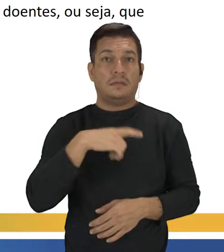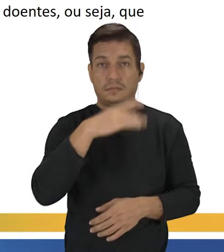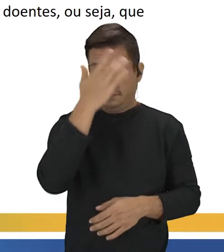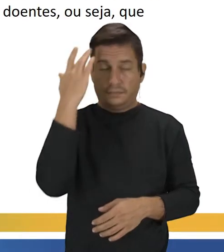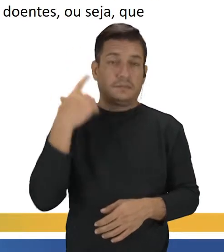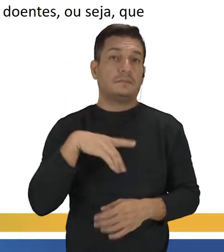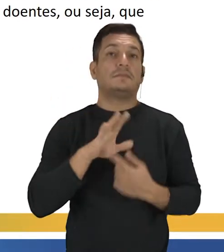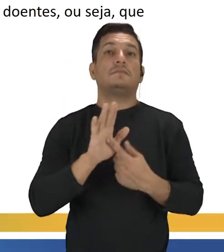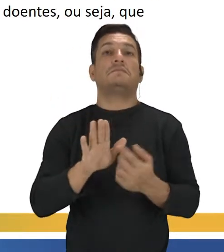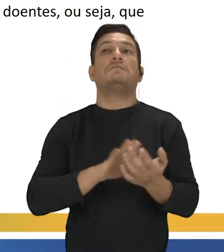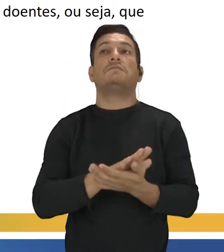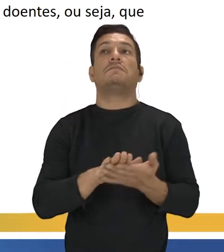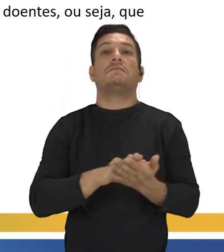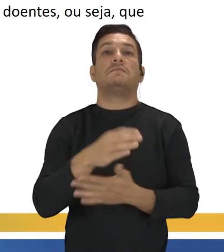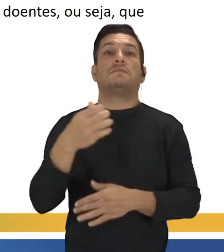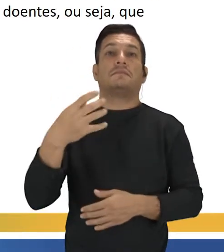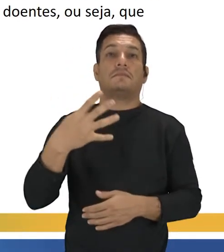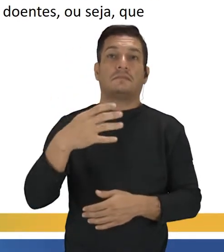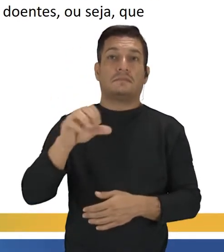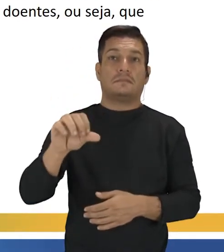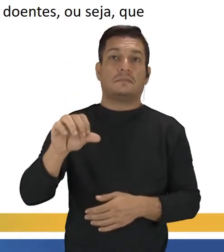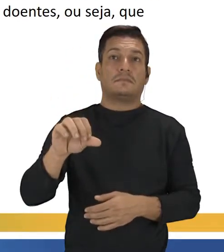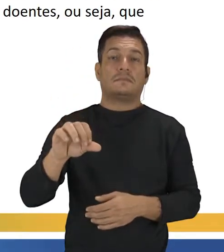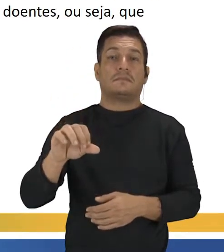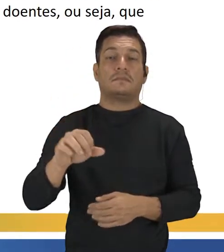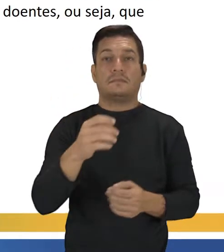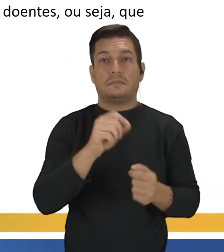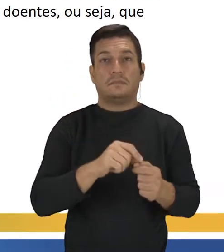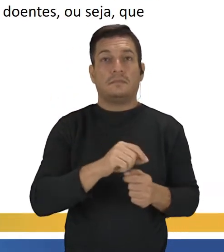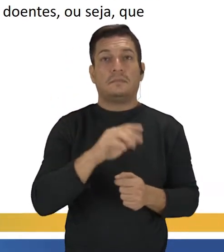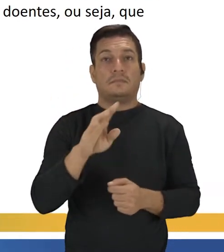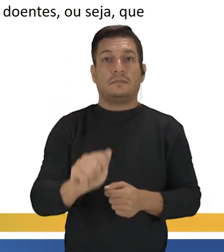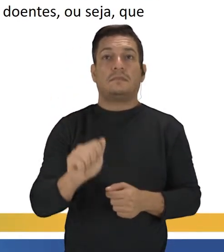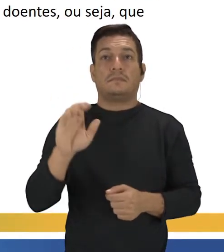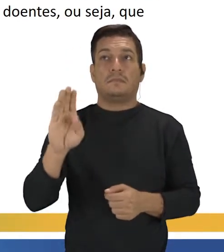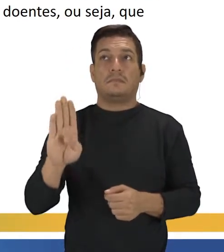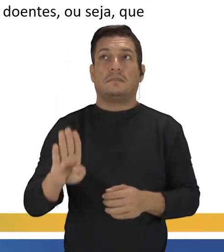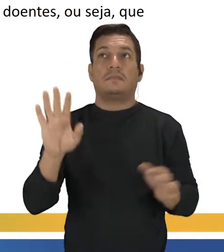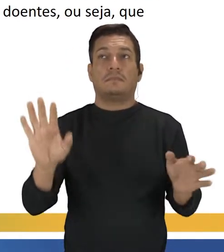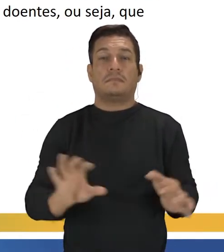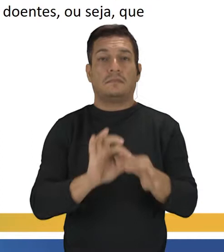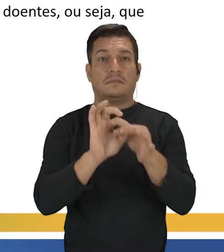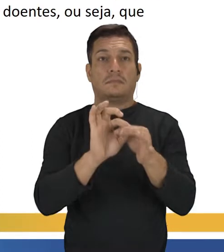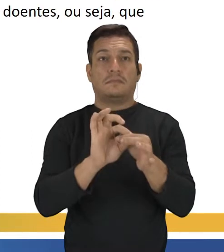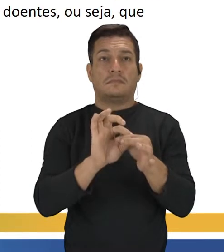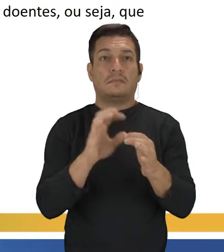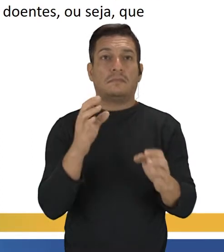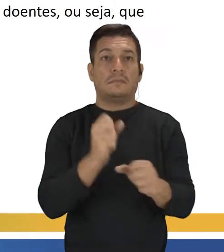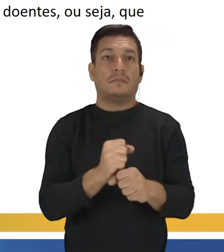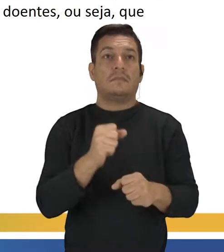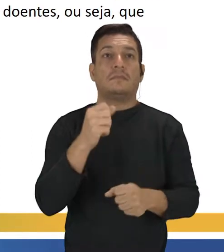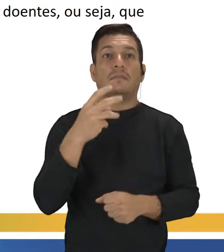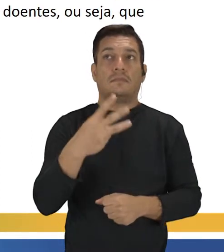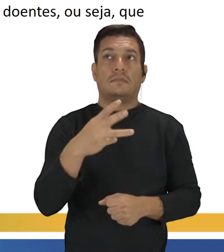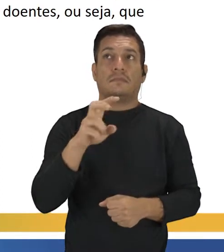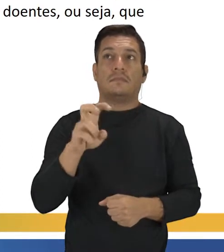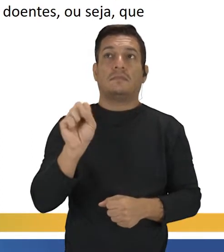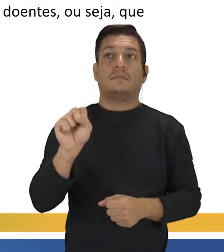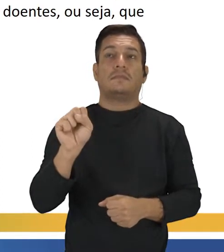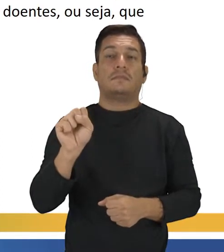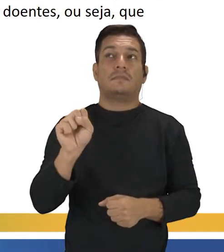que não apresentam sintomas, 49. Então, vamos fazer A ou B, que é a união dos dois. Vamos somar isso aqui,